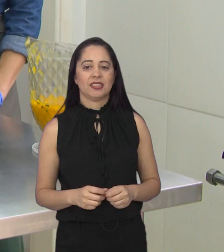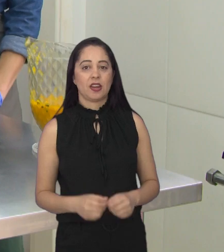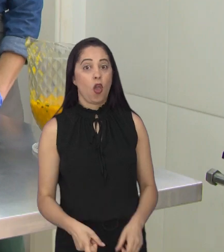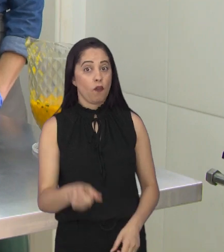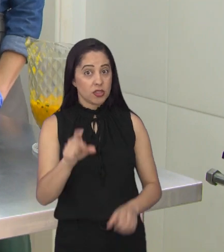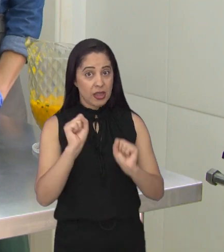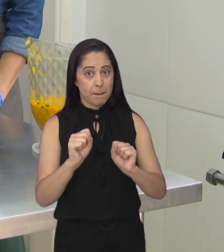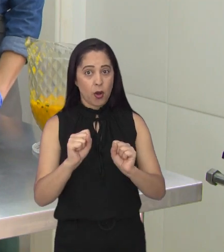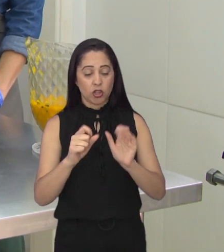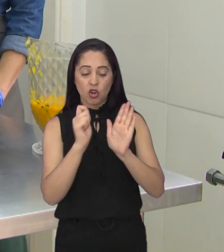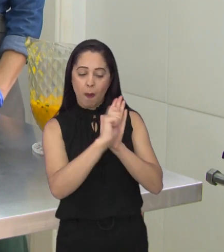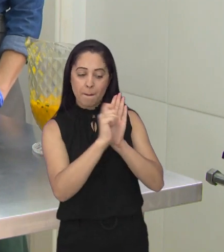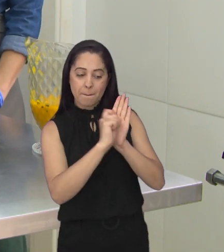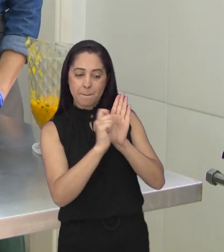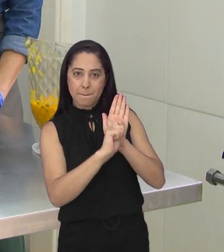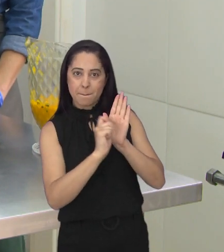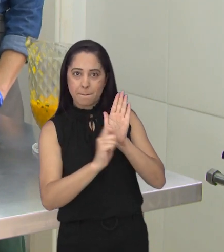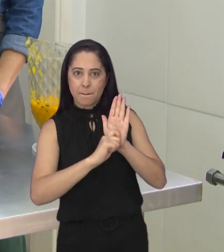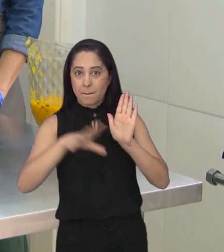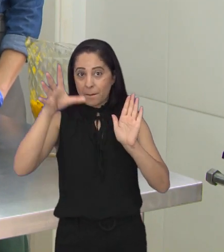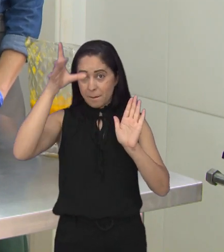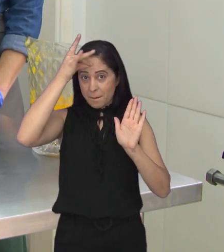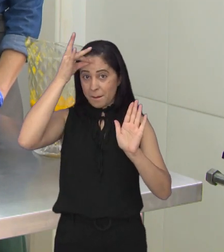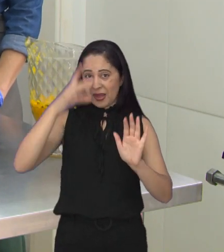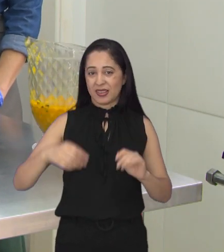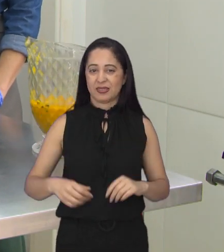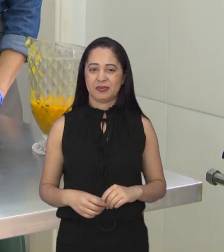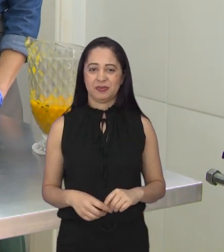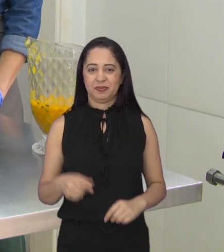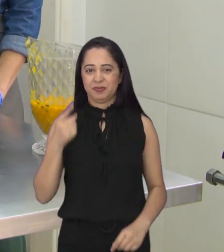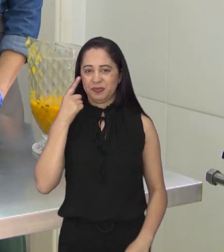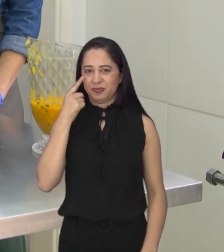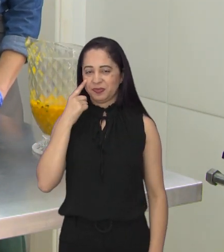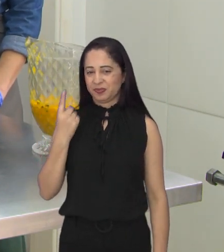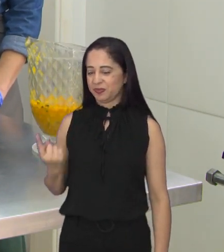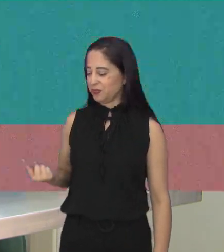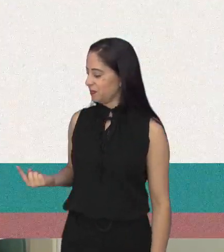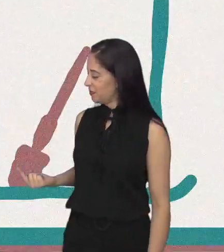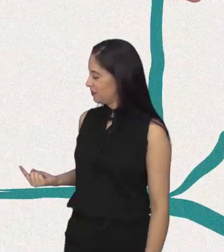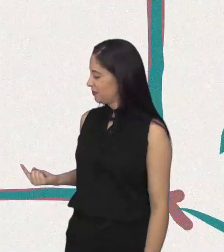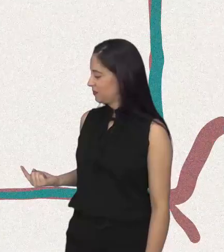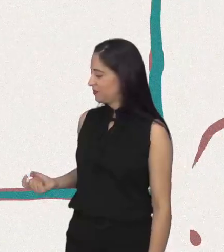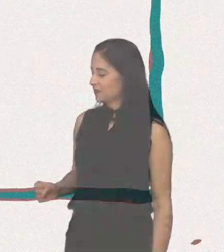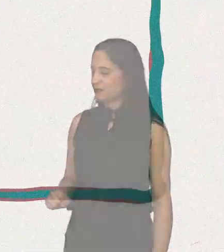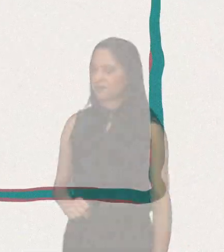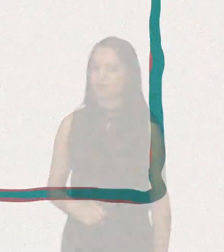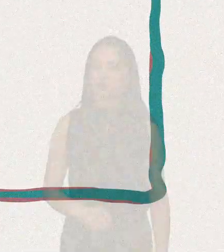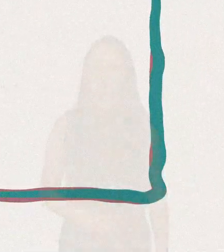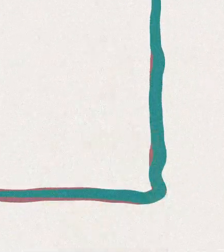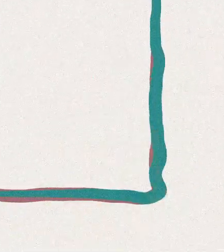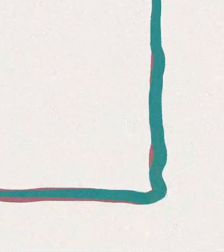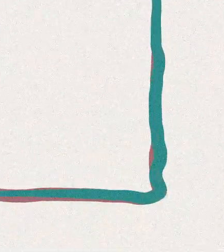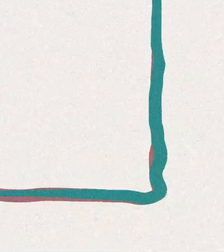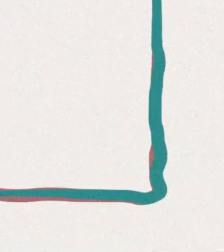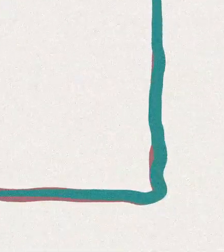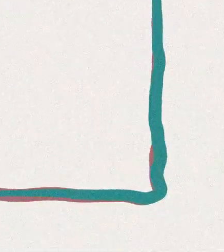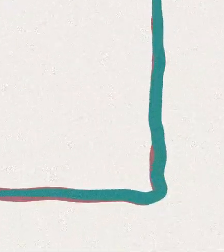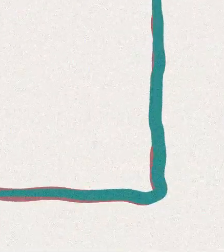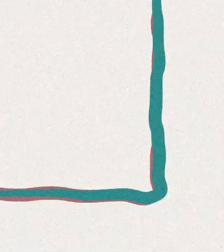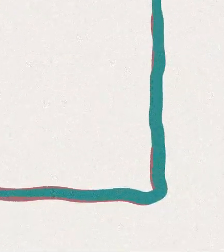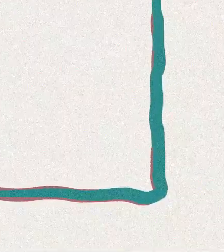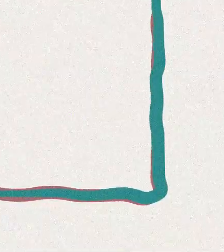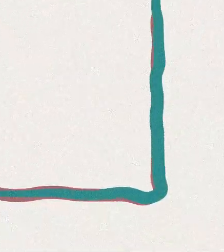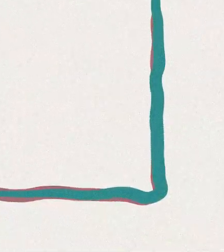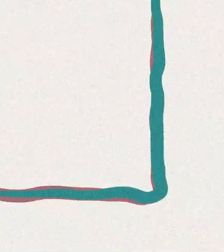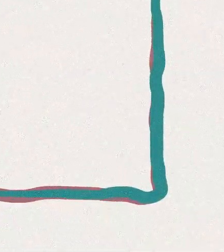manga com maracujá, você pode anotar aí os ingredientes que a gente utilizou hoje. Frutas, no